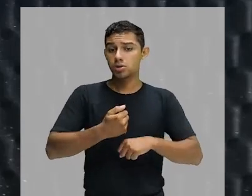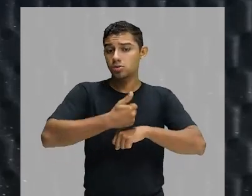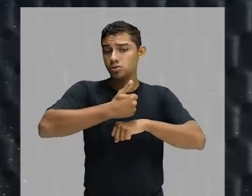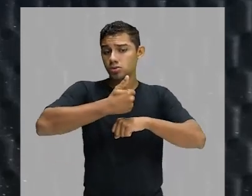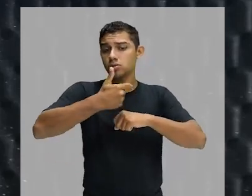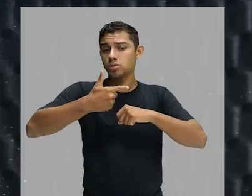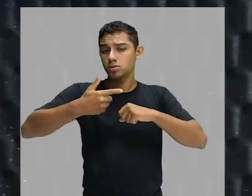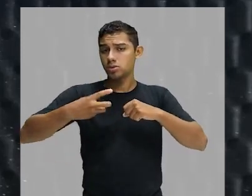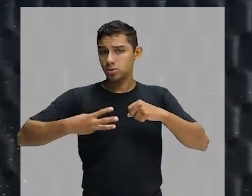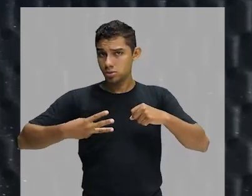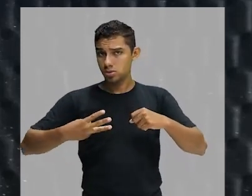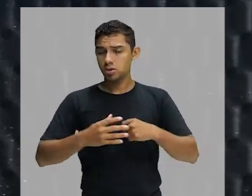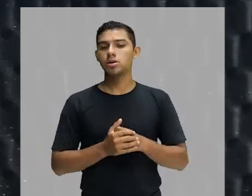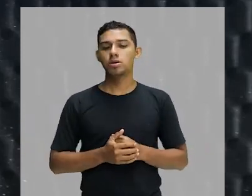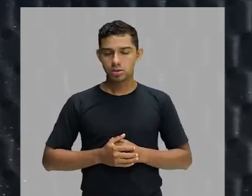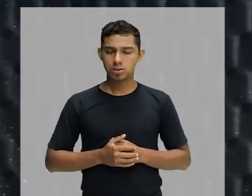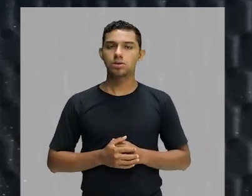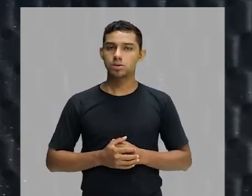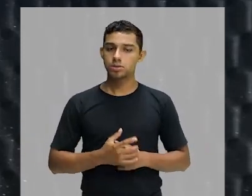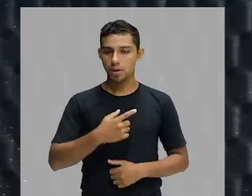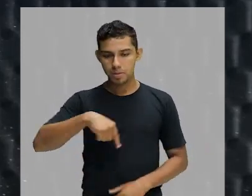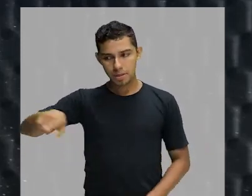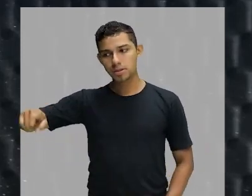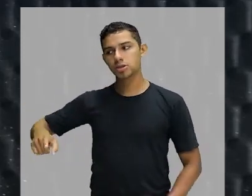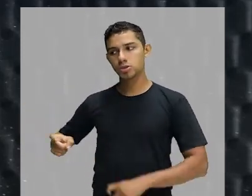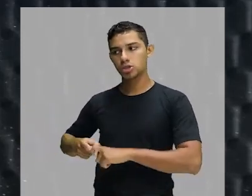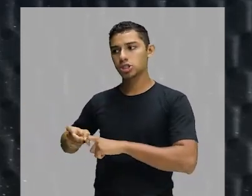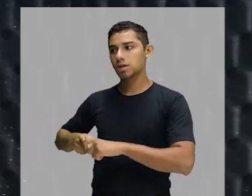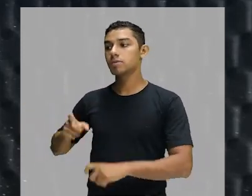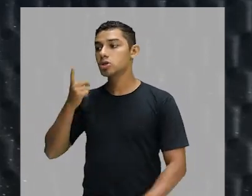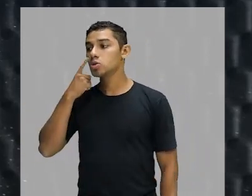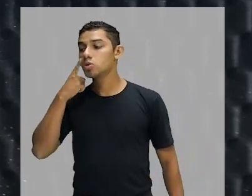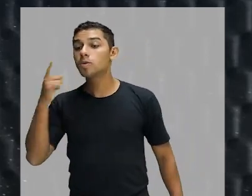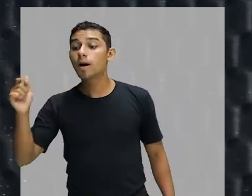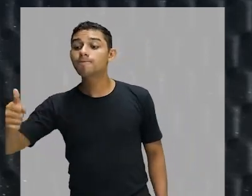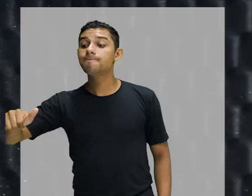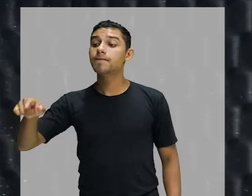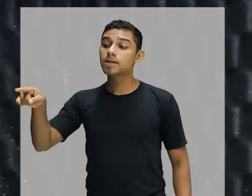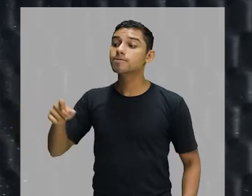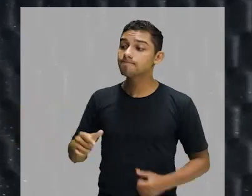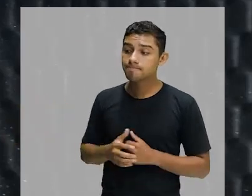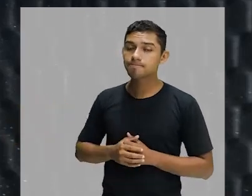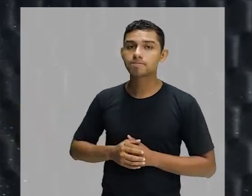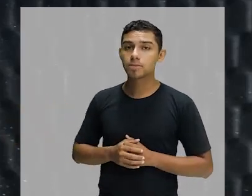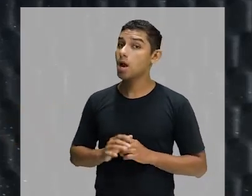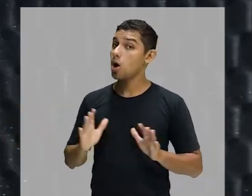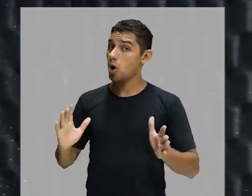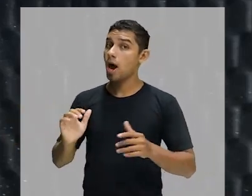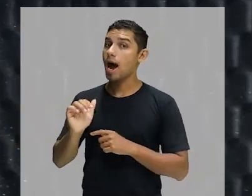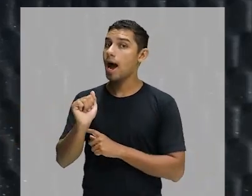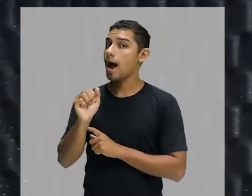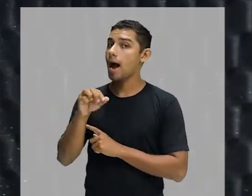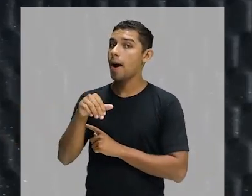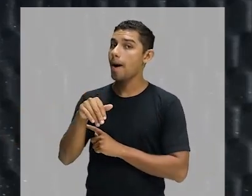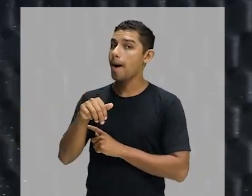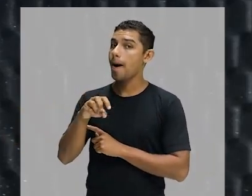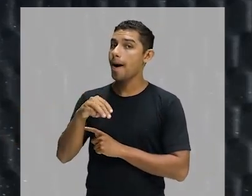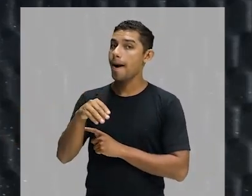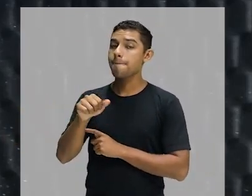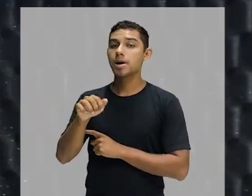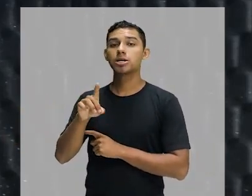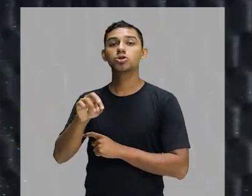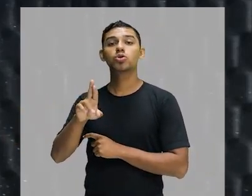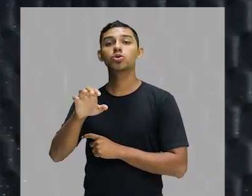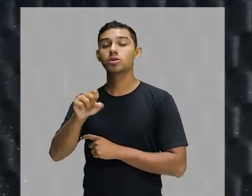ser submetido ao exame. Só que lembra que nós estamos falando de atletas amadores e não